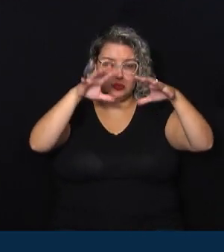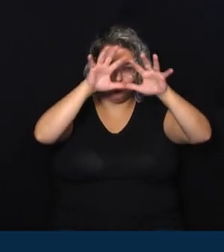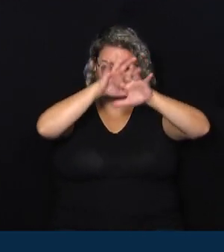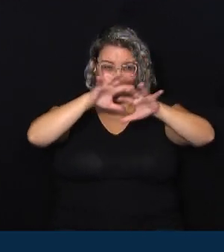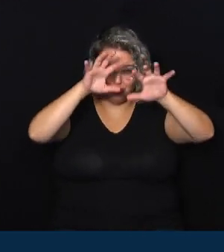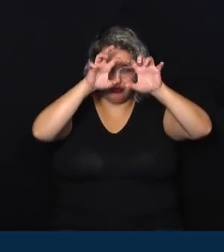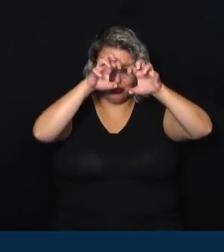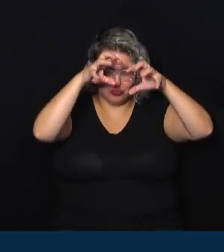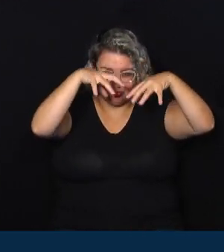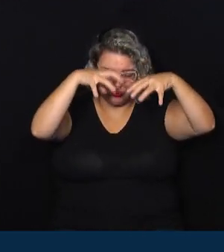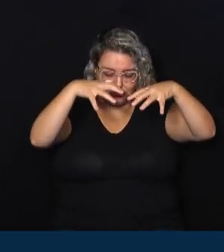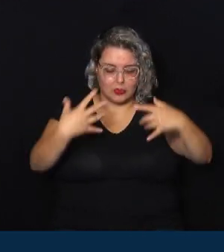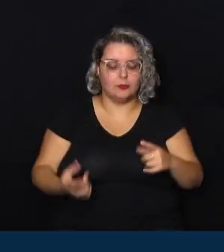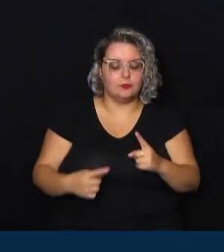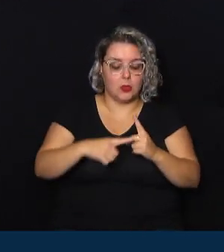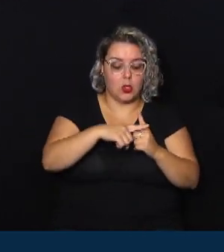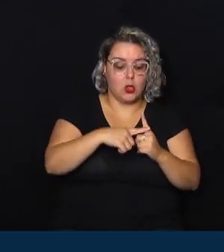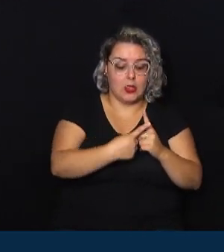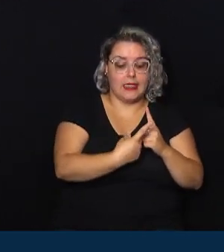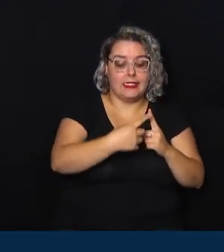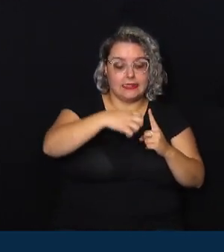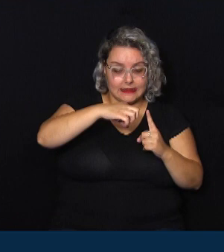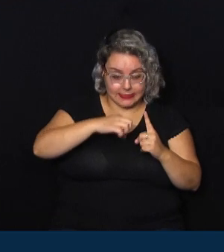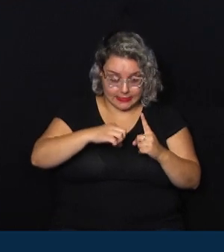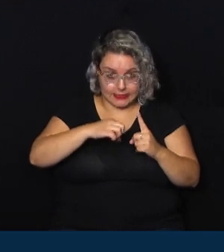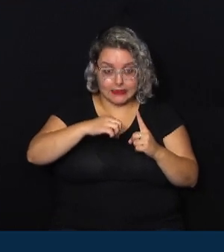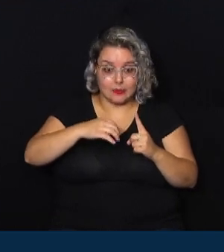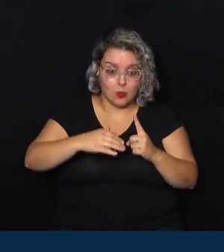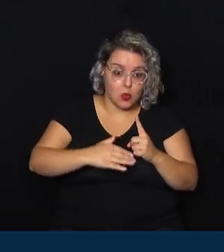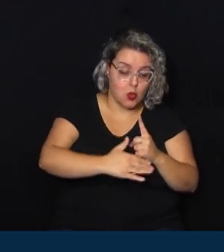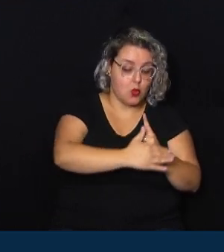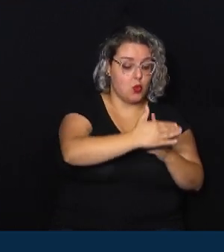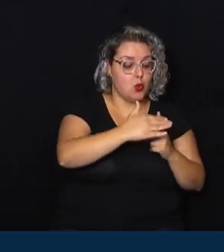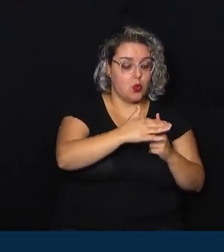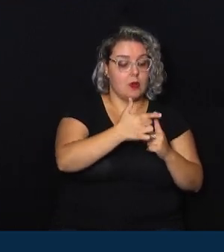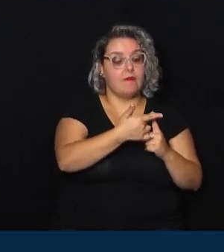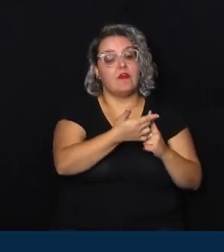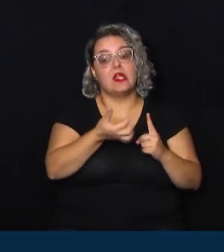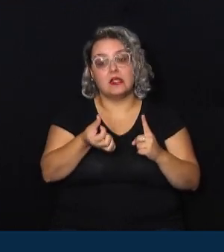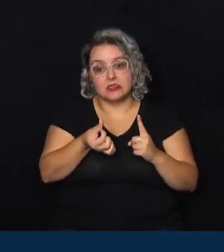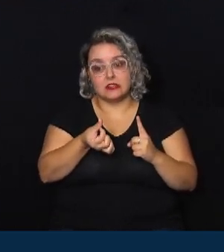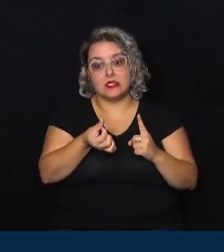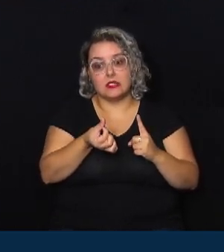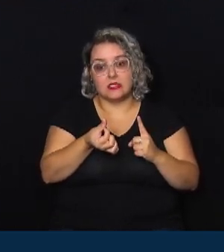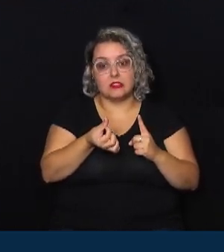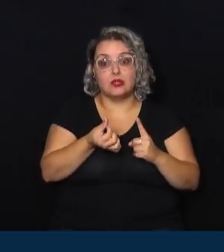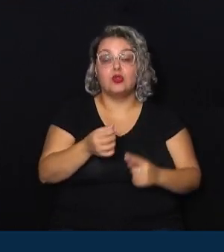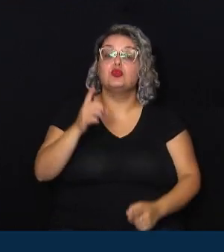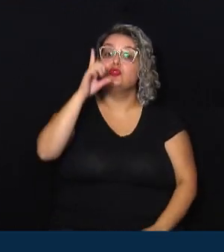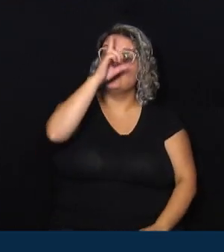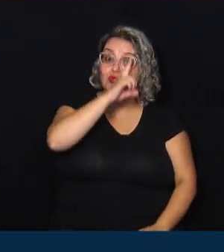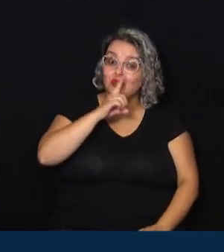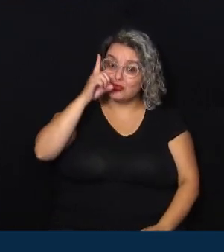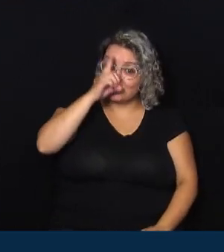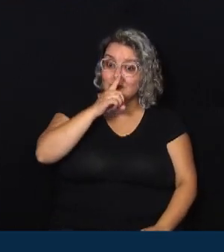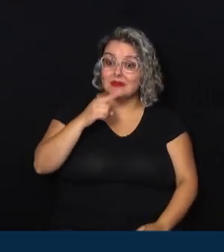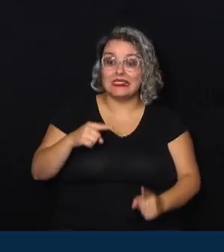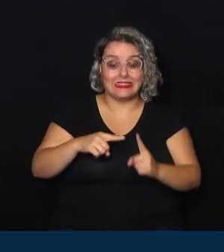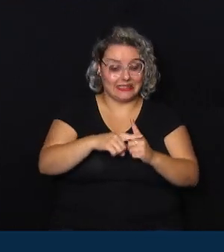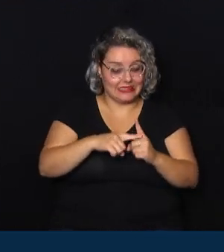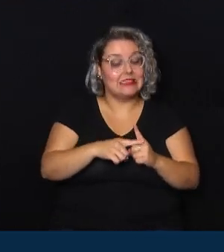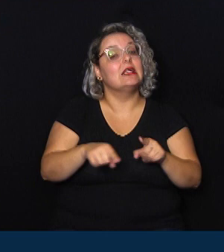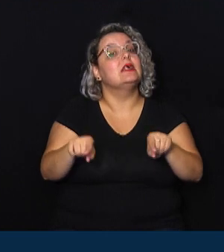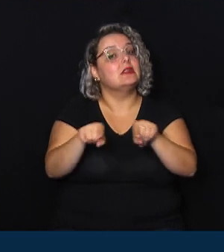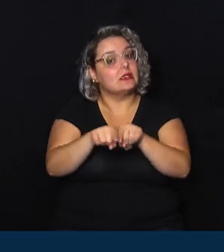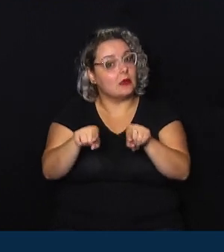fechado, mínima de 19 graus, máxima de 26 graus. No domingo, a mínima também